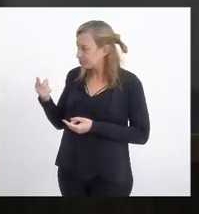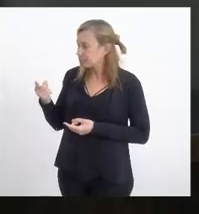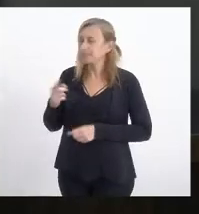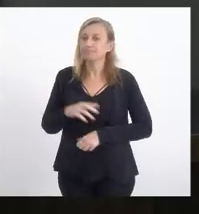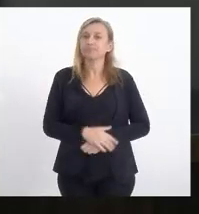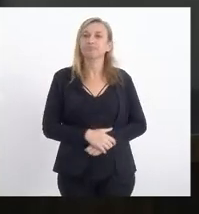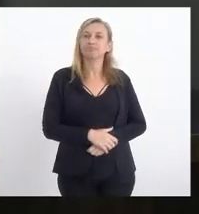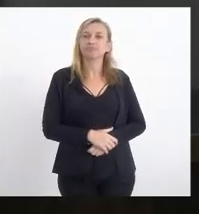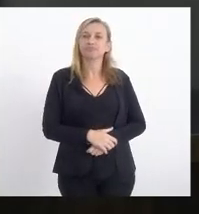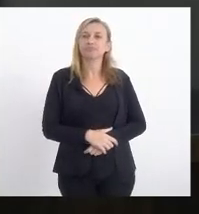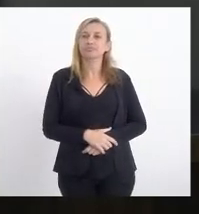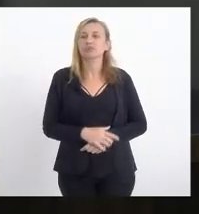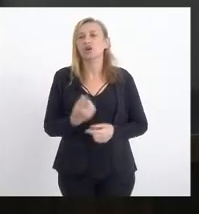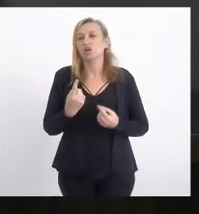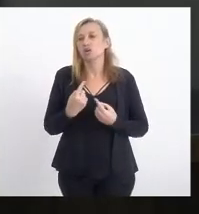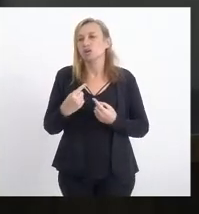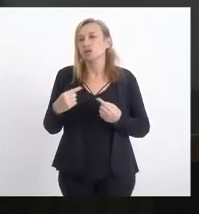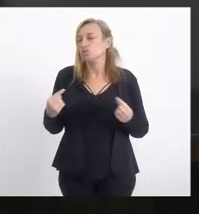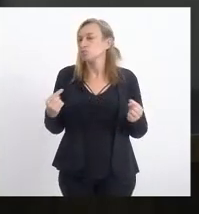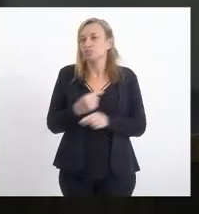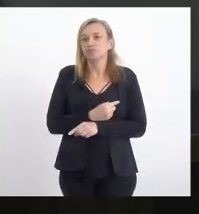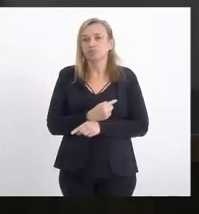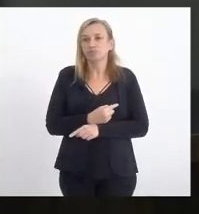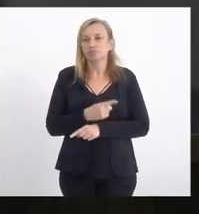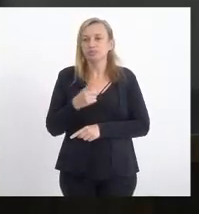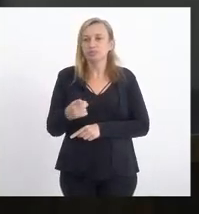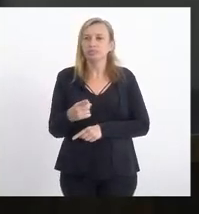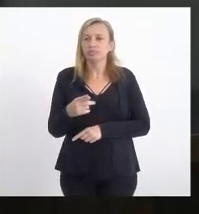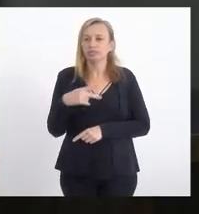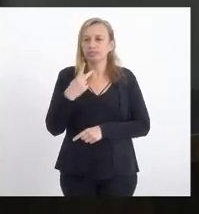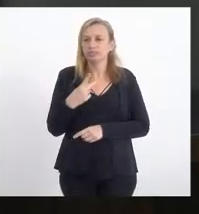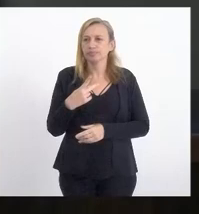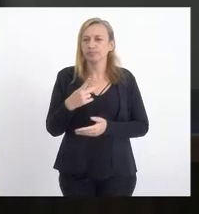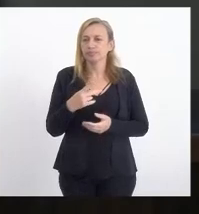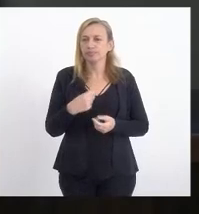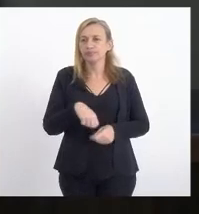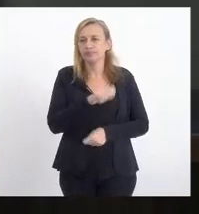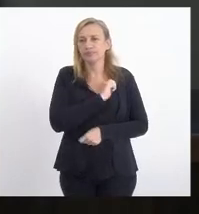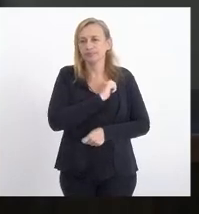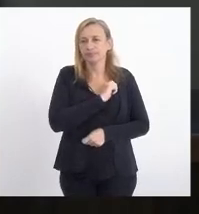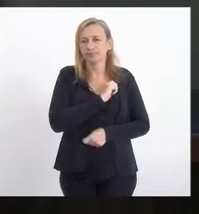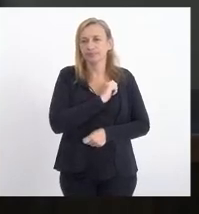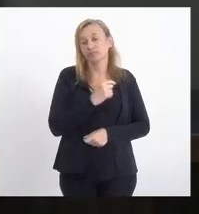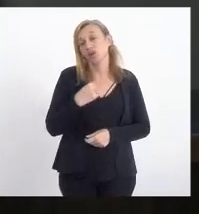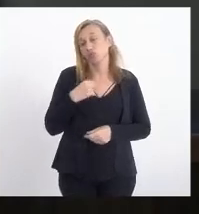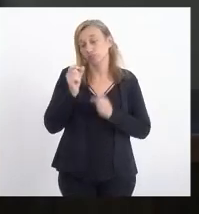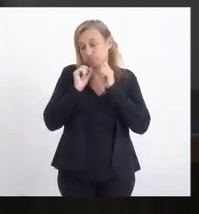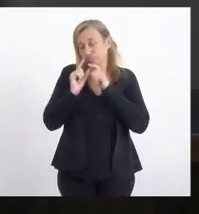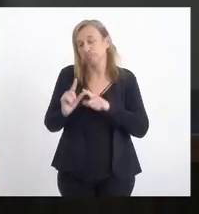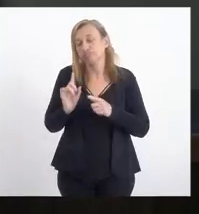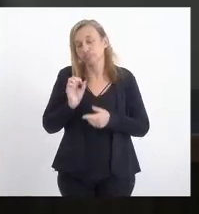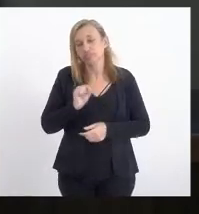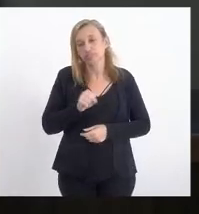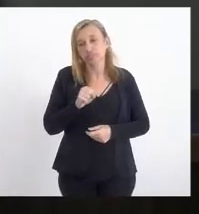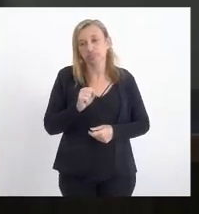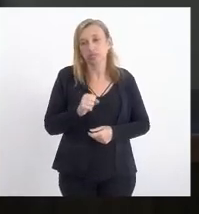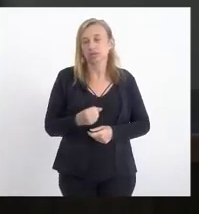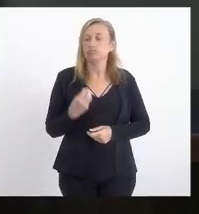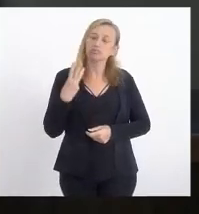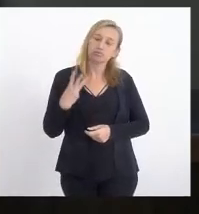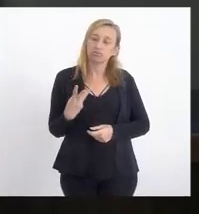lado Eu discordo daqueles que dizem que a gente fica sendo pautado pelo regime de recuperação até porque eu sou crítico que